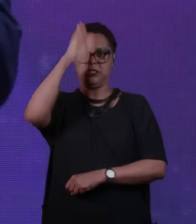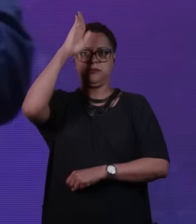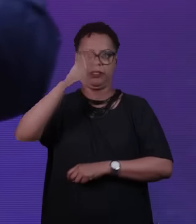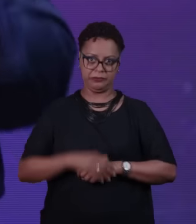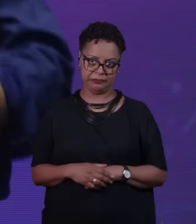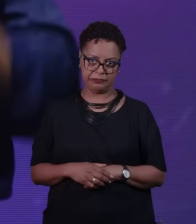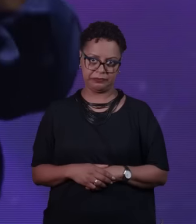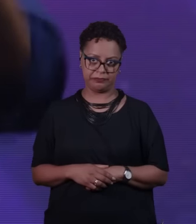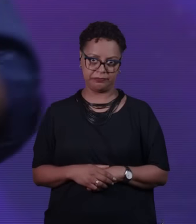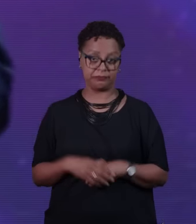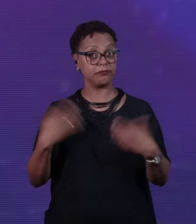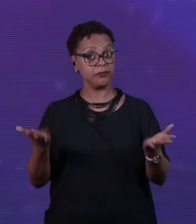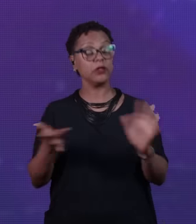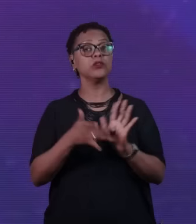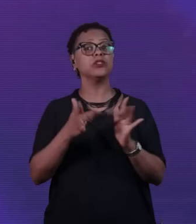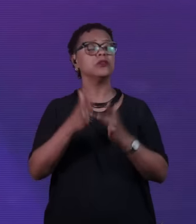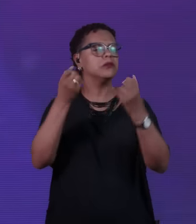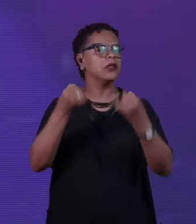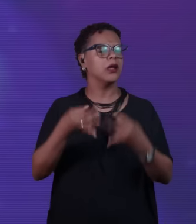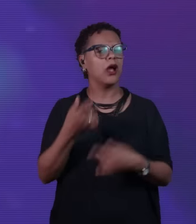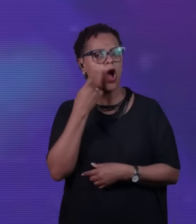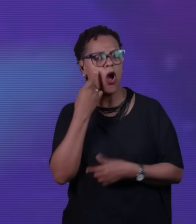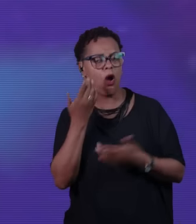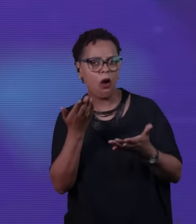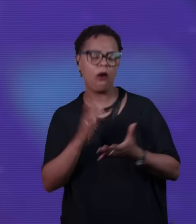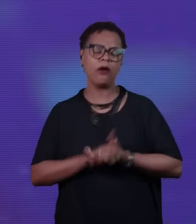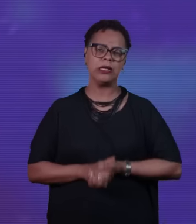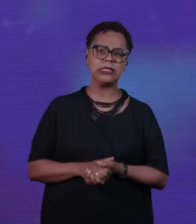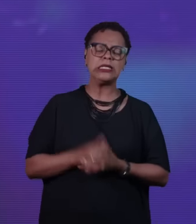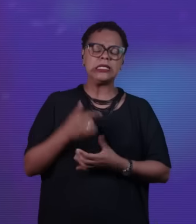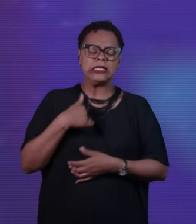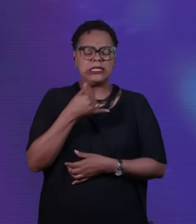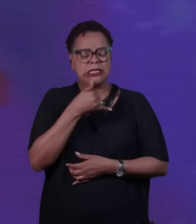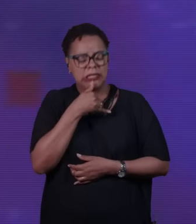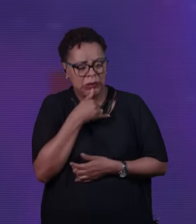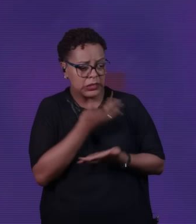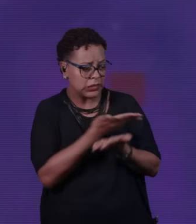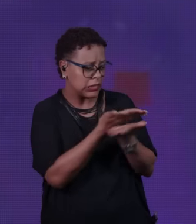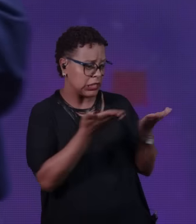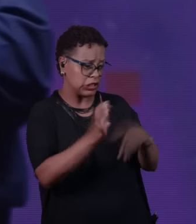E aqui Jesus falando: olha, eu estou triste com você.